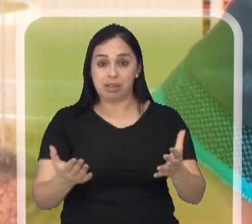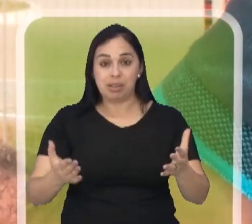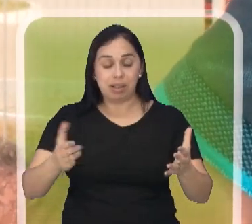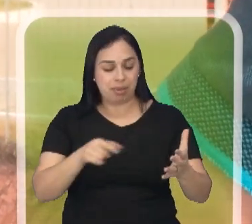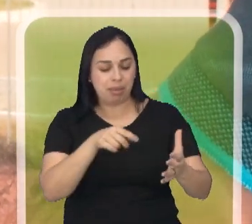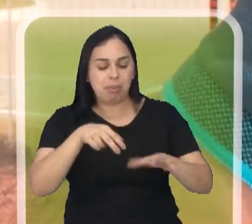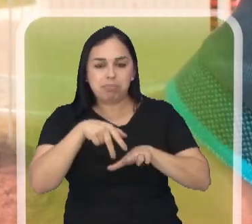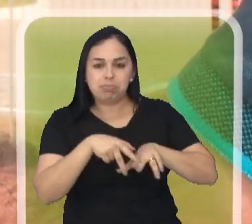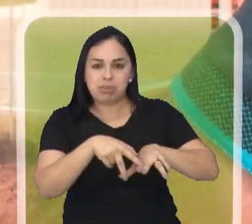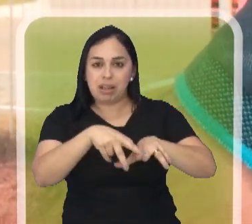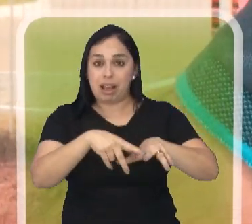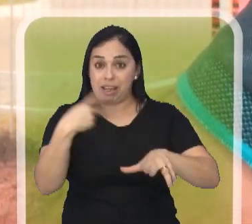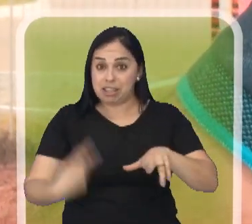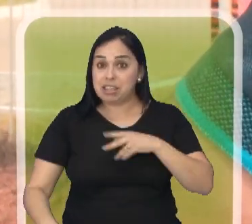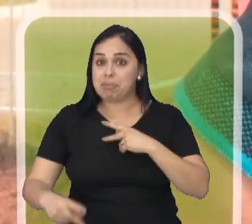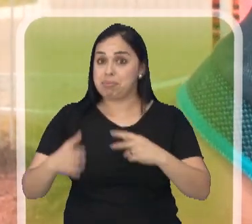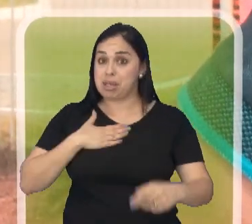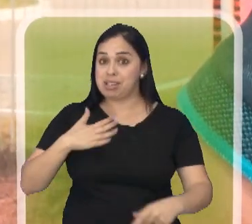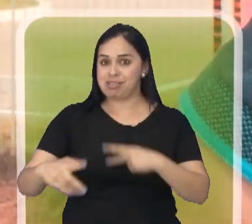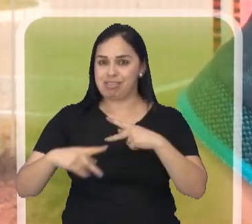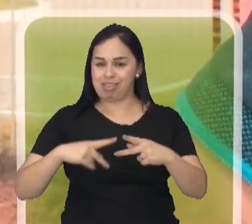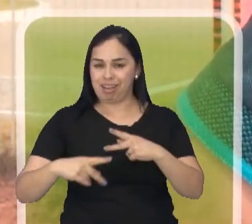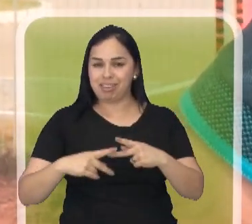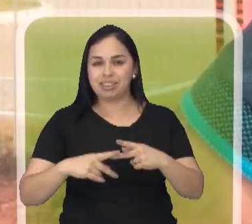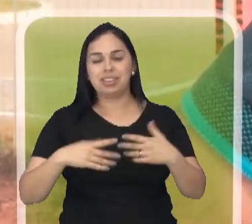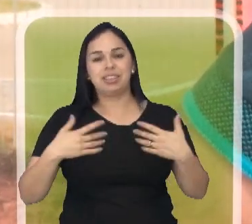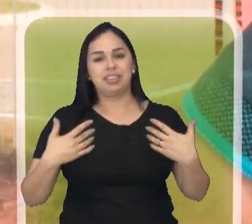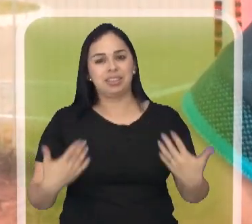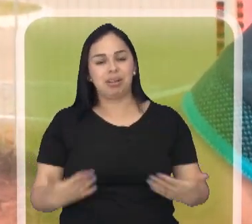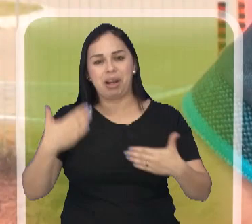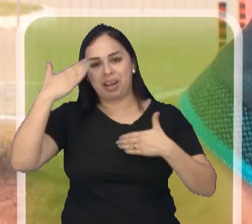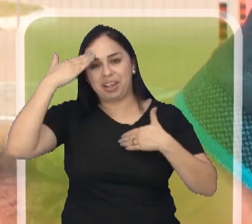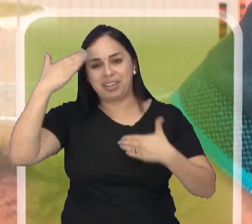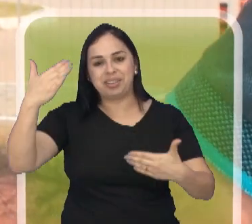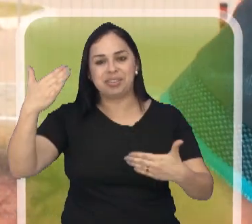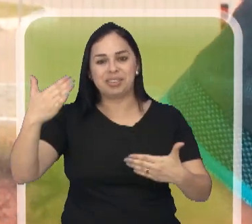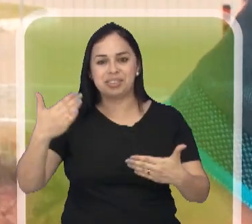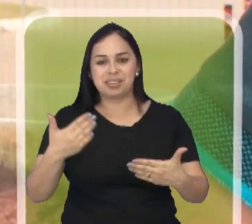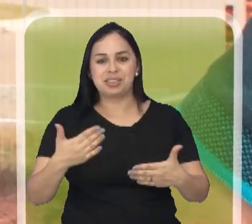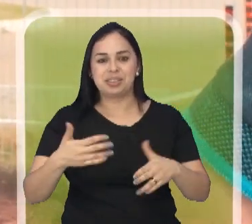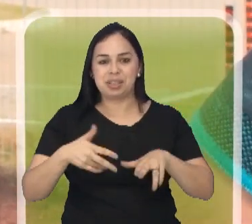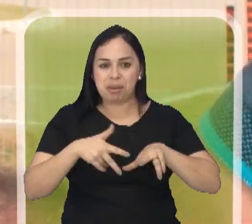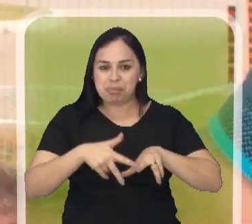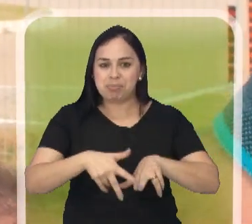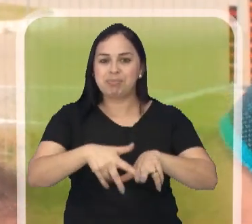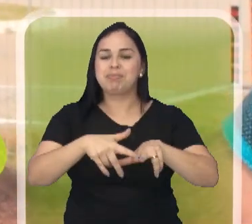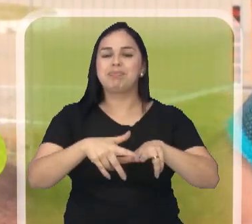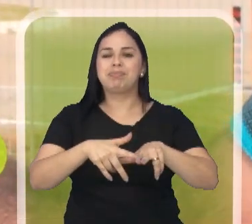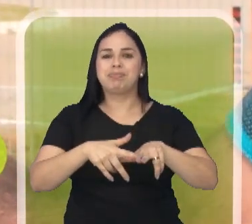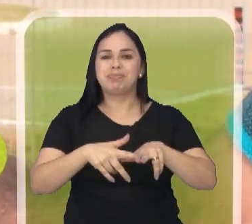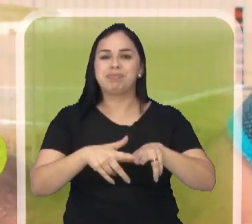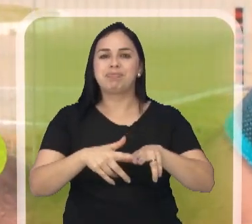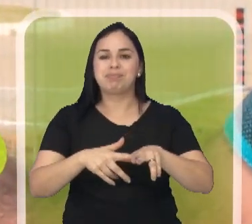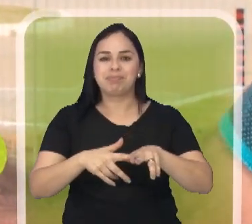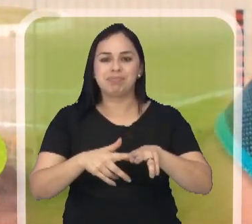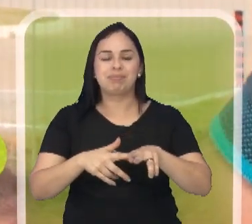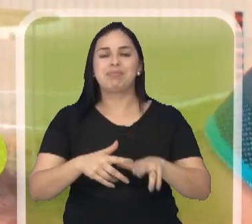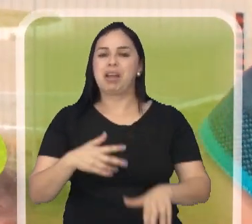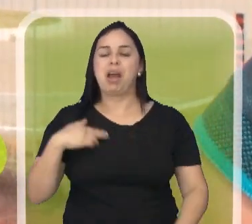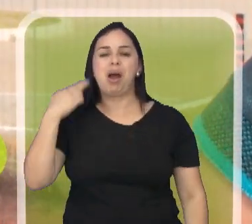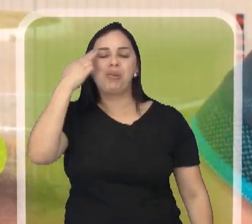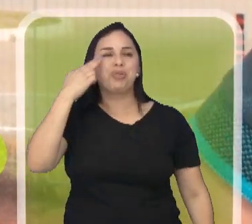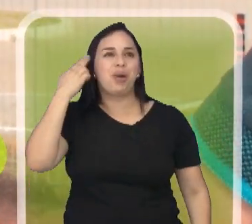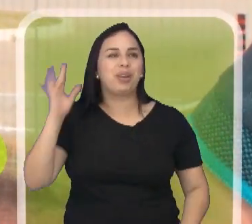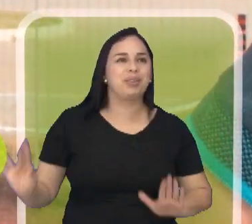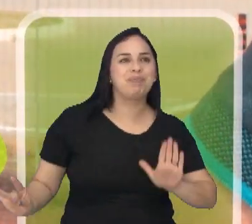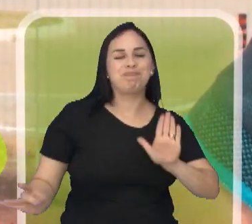nível na minha cidade é muito gratificante. Então eu só tenho que agradecer mesmo, foi um buta sonho